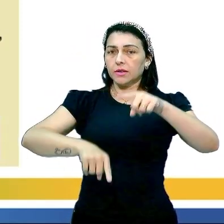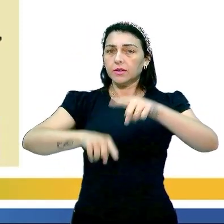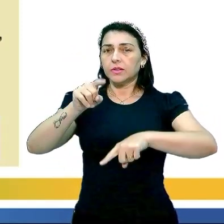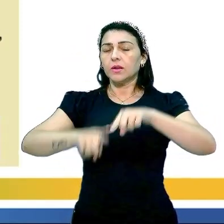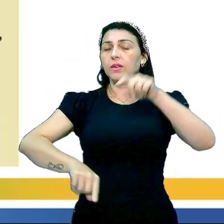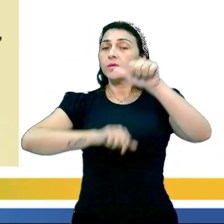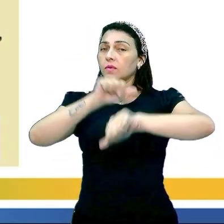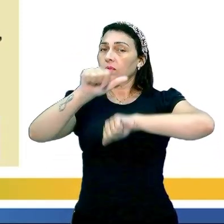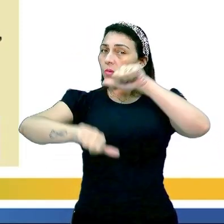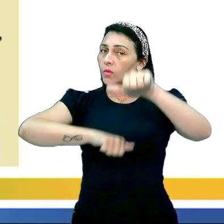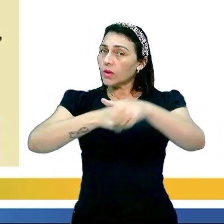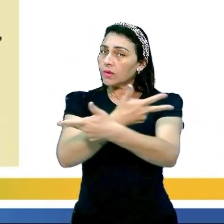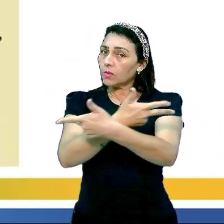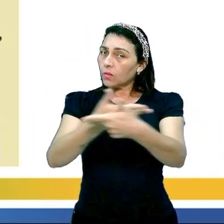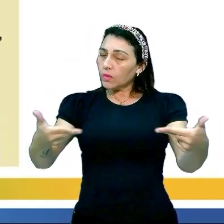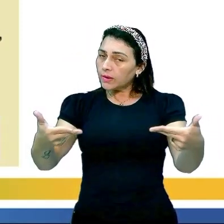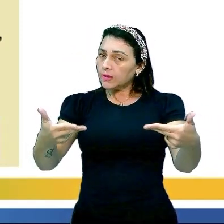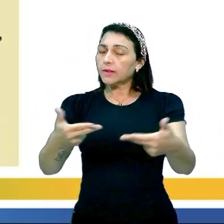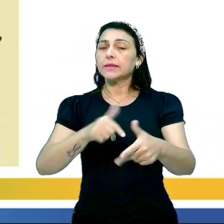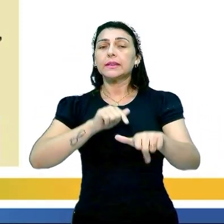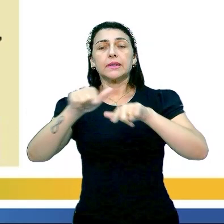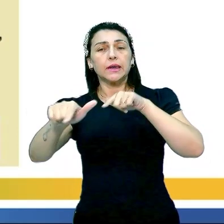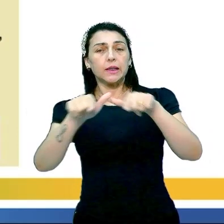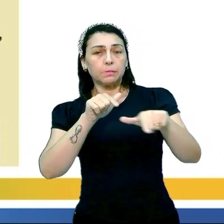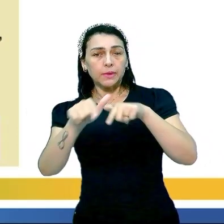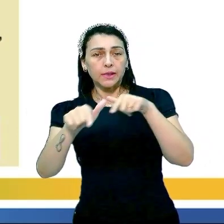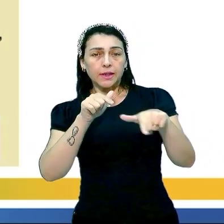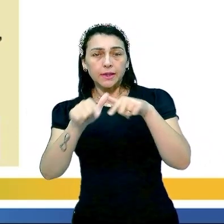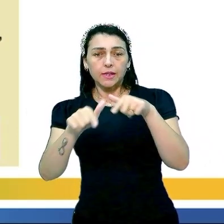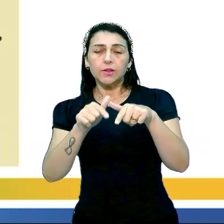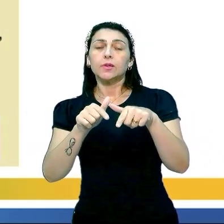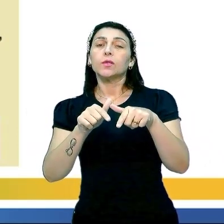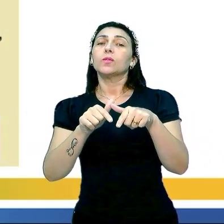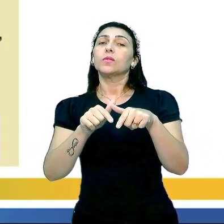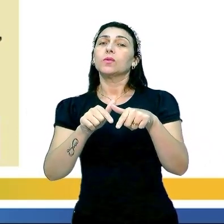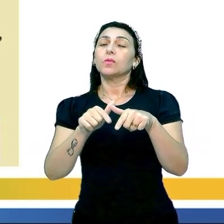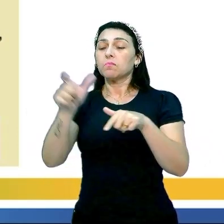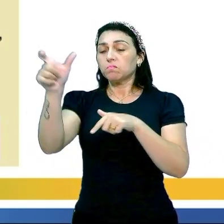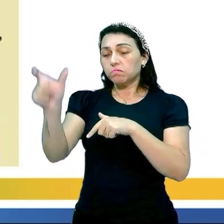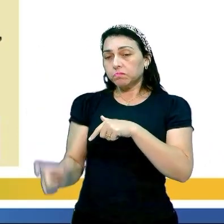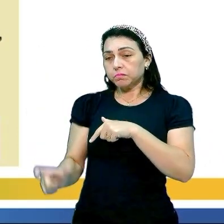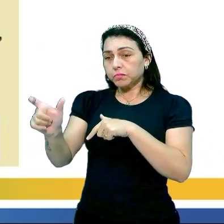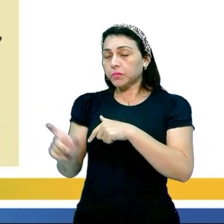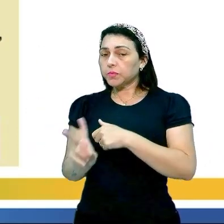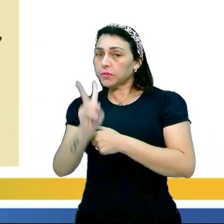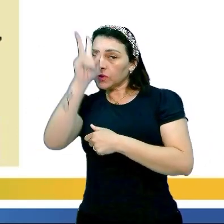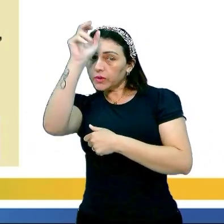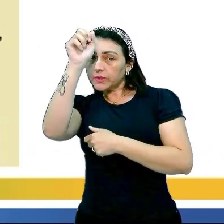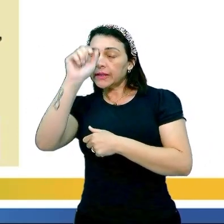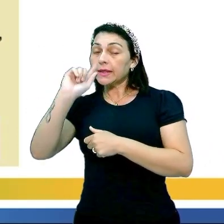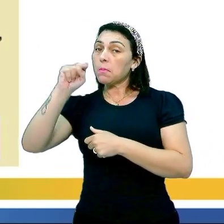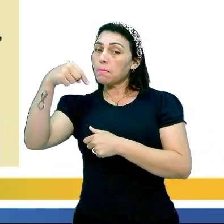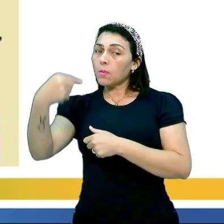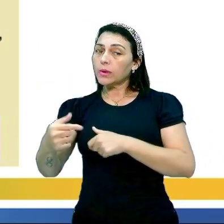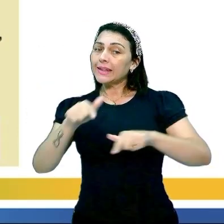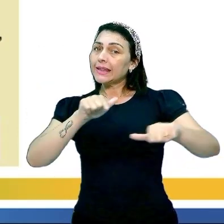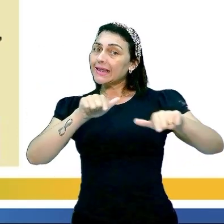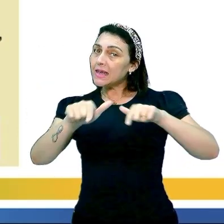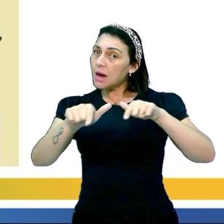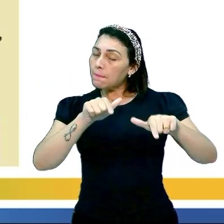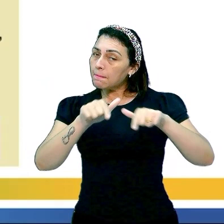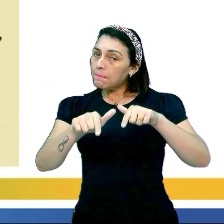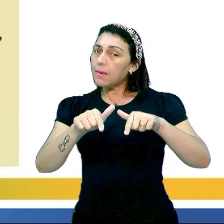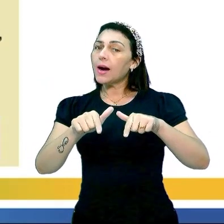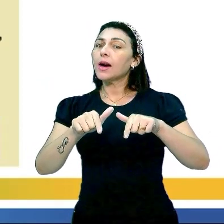são transformados em coisas. Trabalhador, uma coisa chamada força de trabalho. Depois nós temos